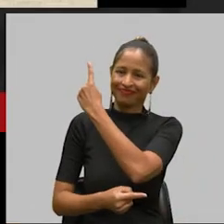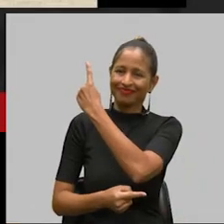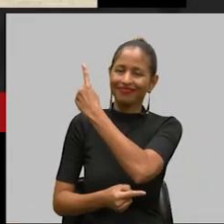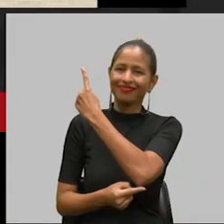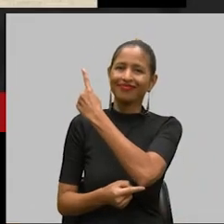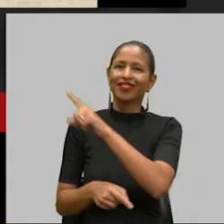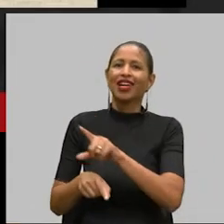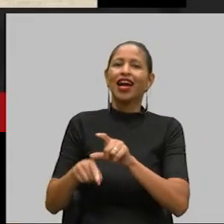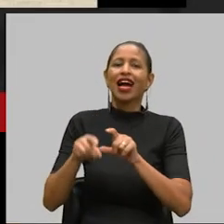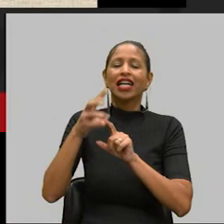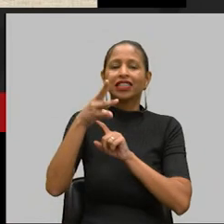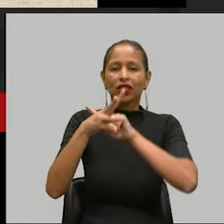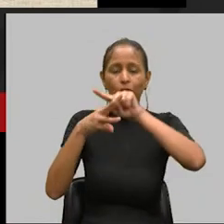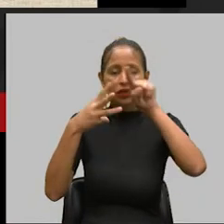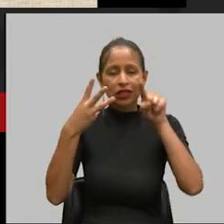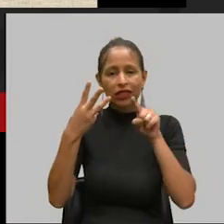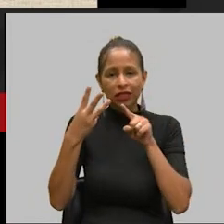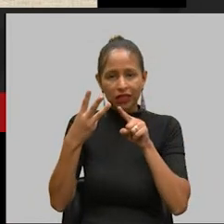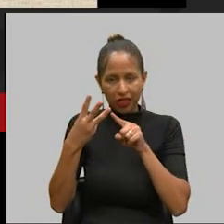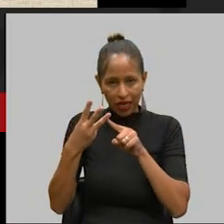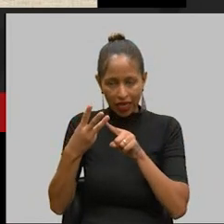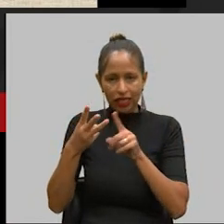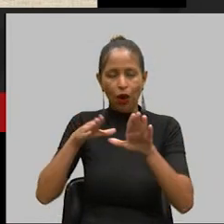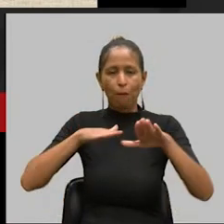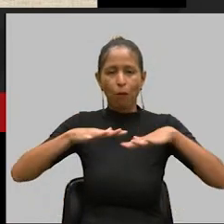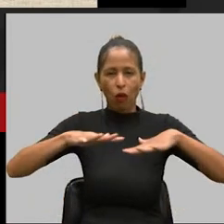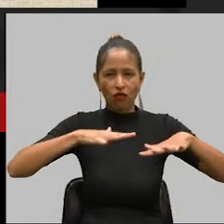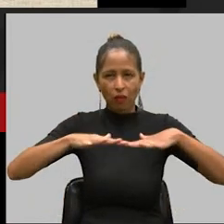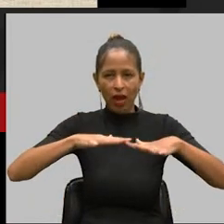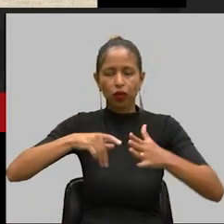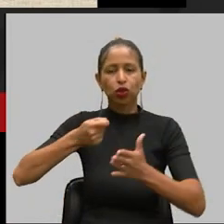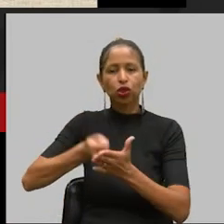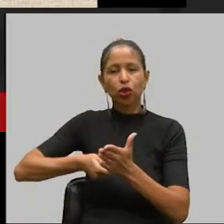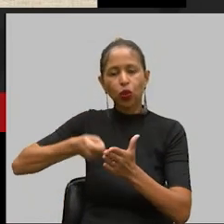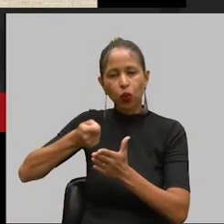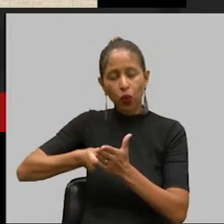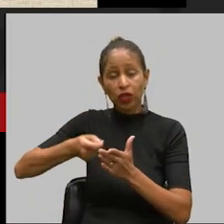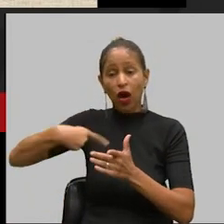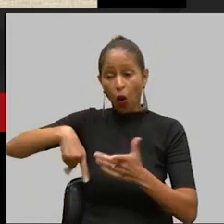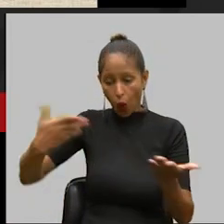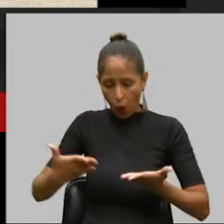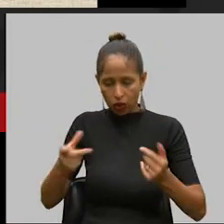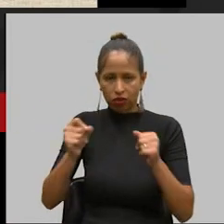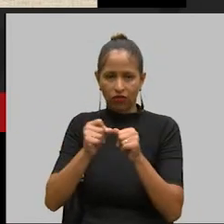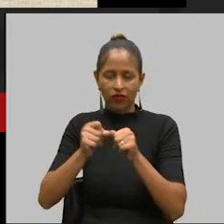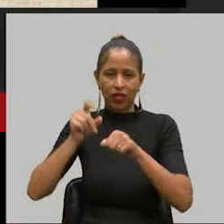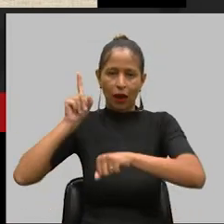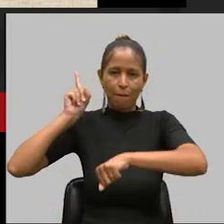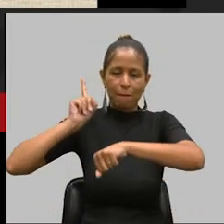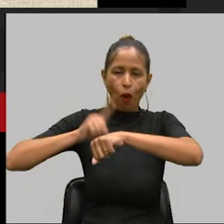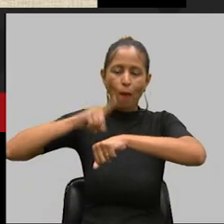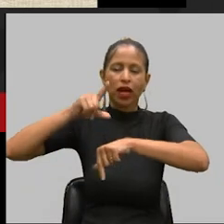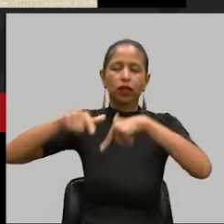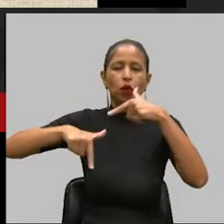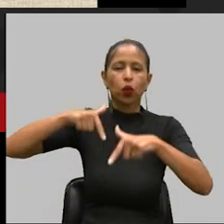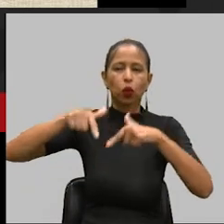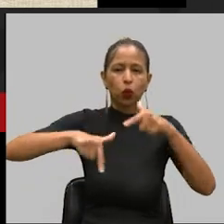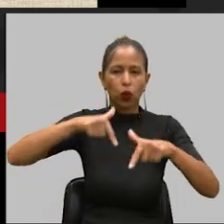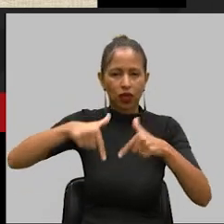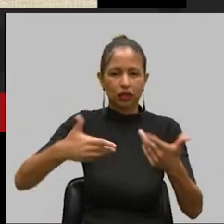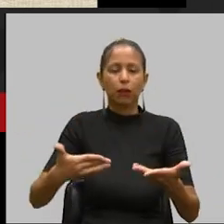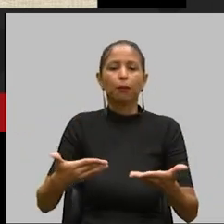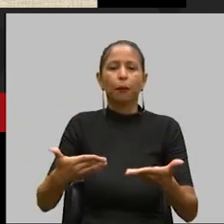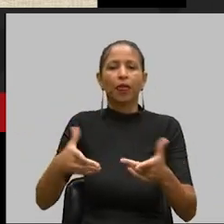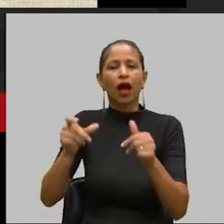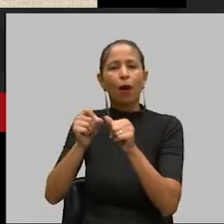campo como três dimensões ele é um movimento de luta isso que nós estamos fazendo aqui neste momento é uma luta é uma